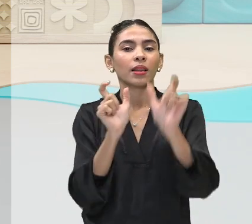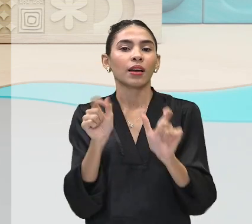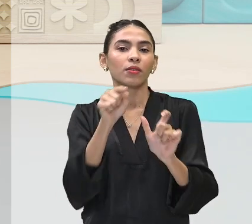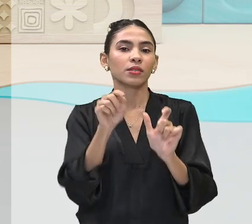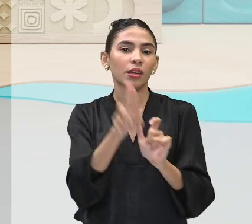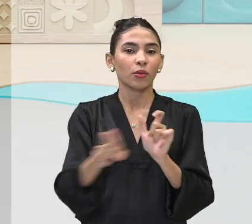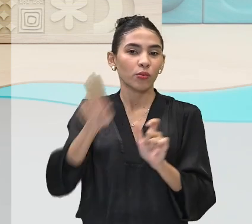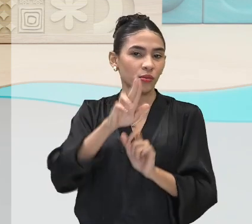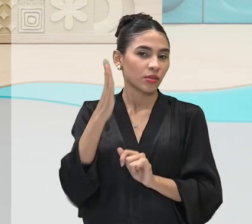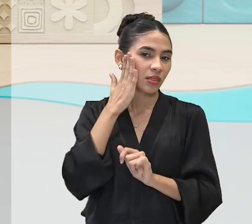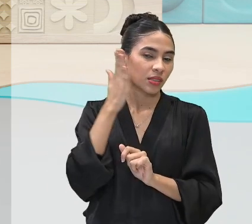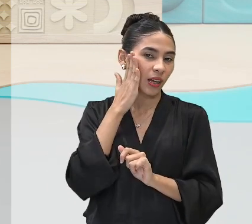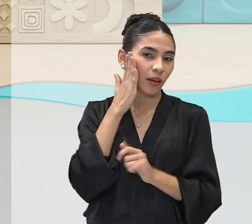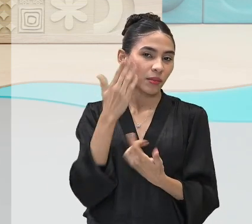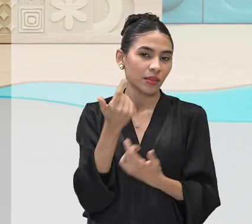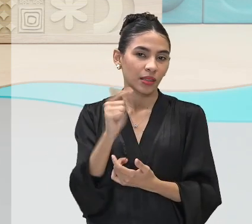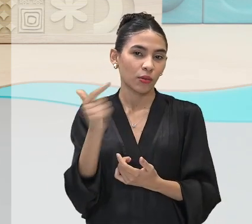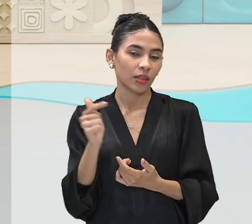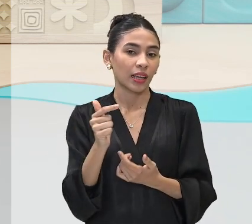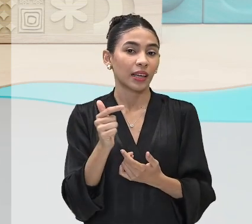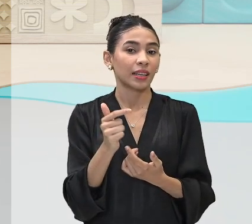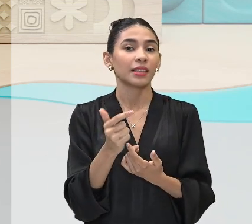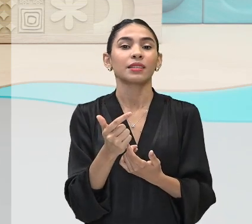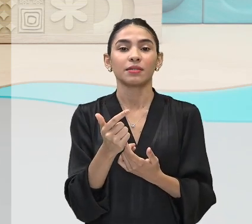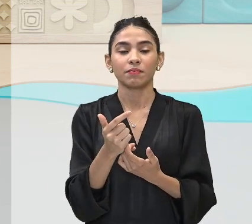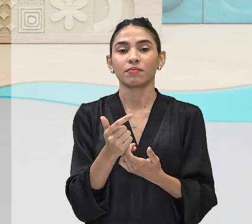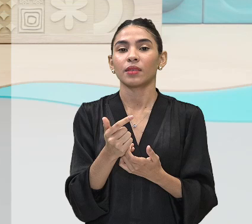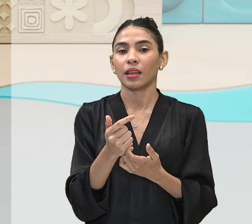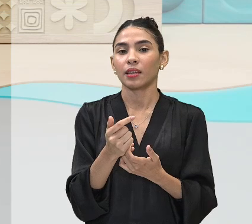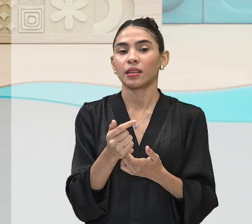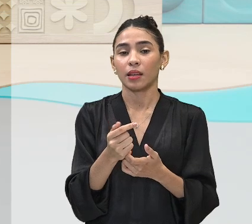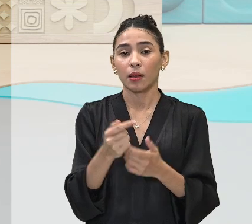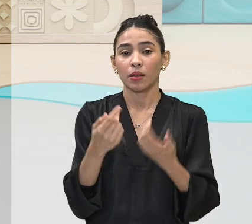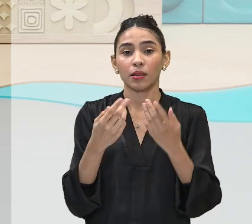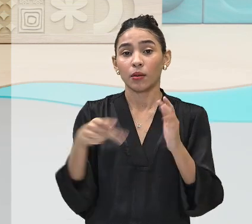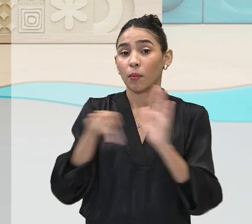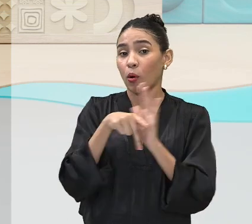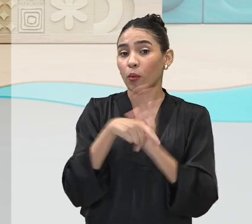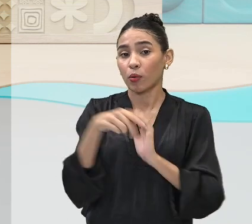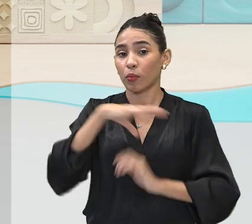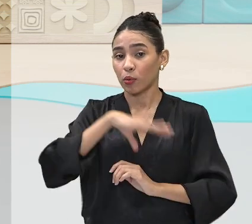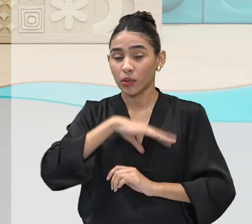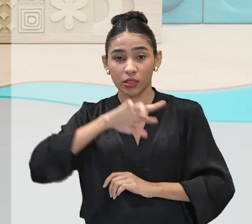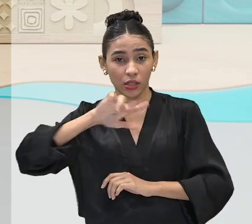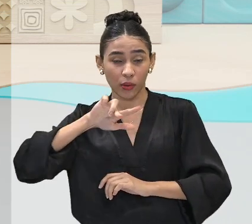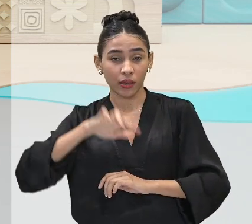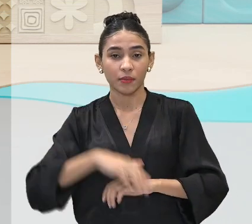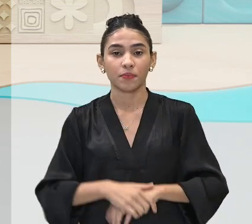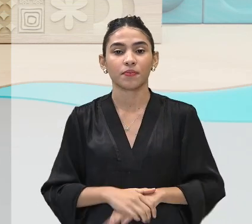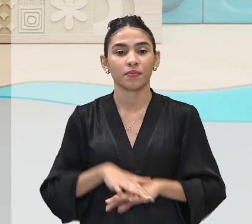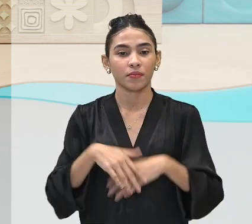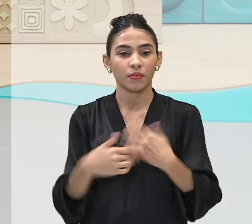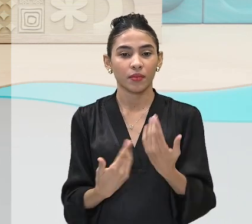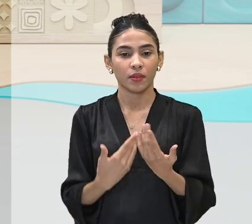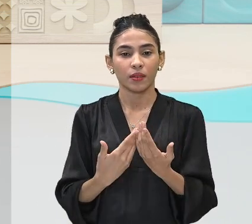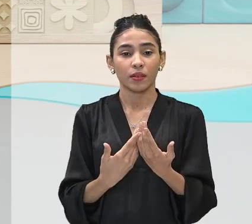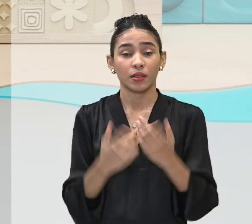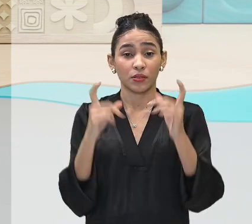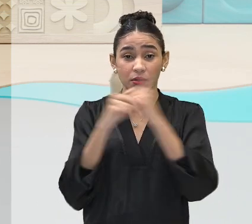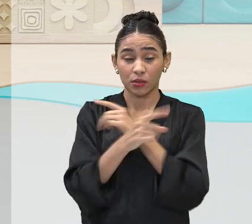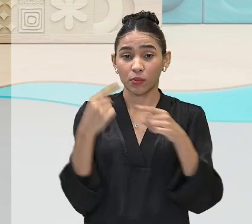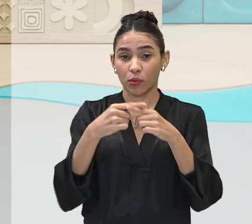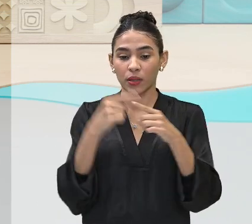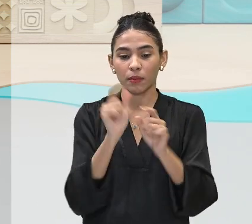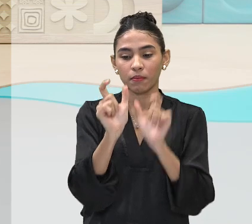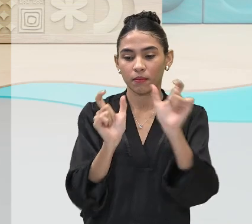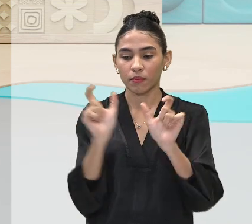vocês sabem que não possuem origem na língua portuguesa, mas vêm de fora. Embora isso fique cada vez mais difícil, porque as palavras